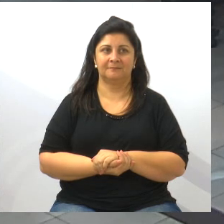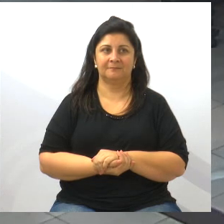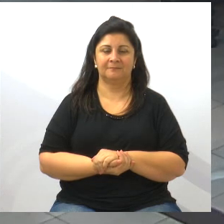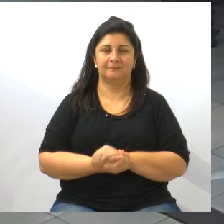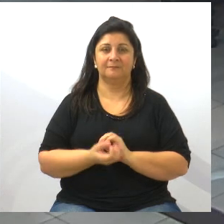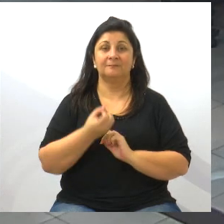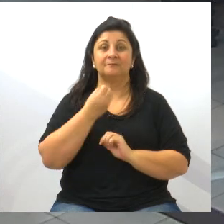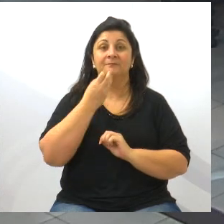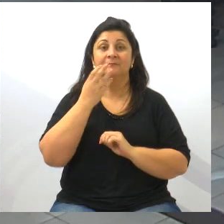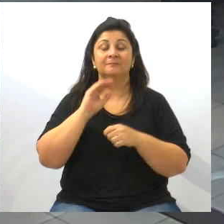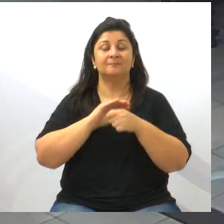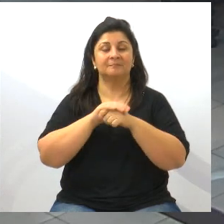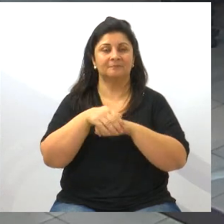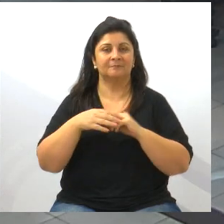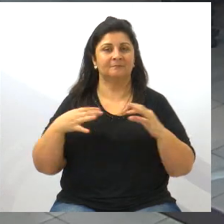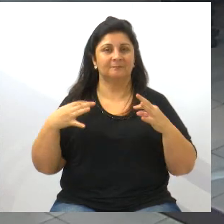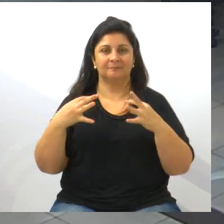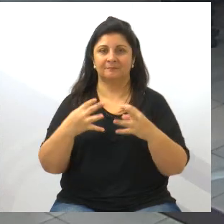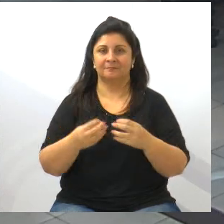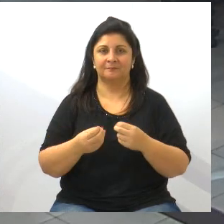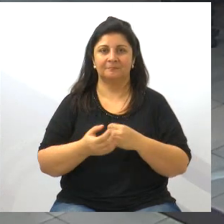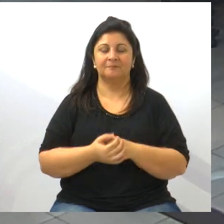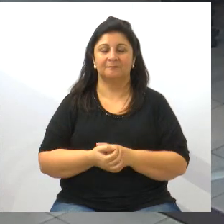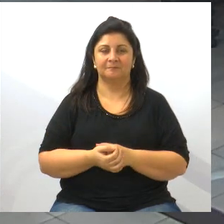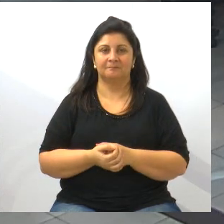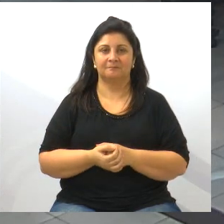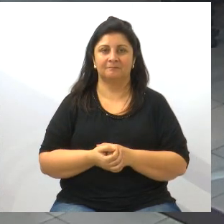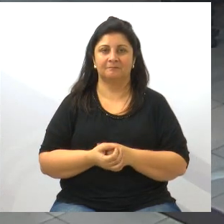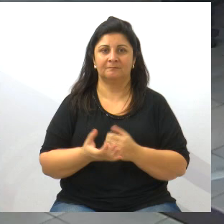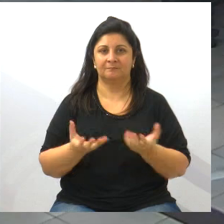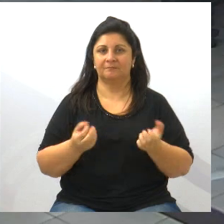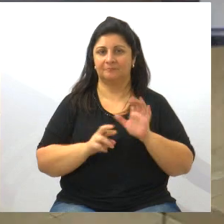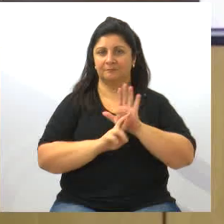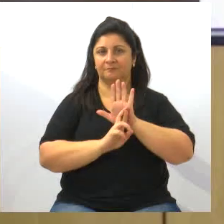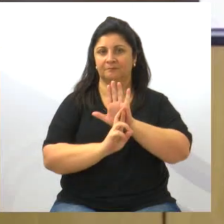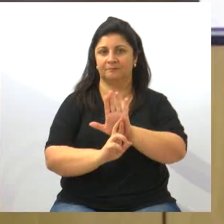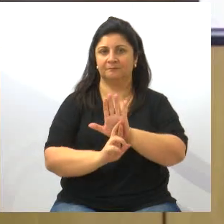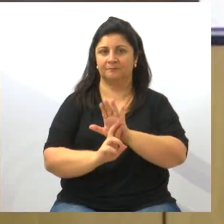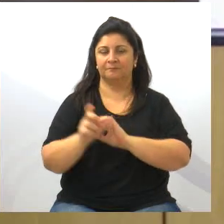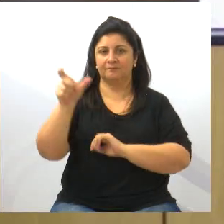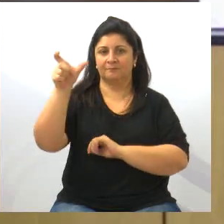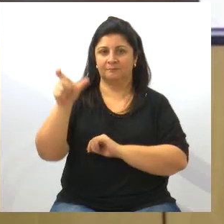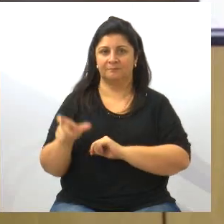Boa noite a todos. Eu quero aqui, em nome do prefeito Zé Santana,